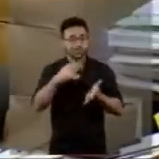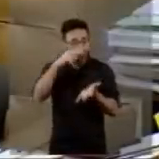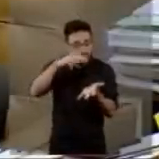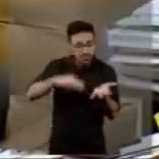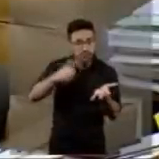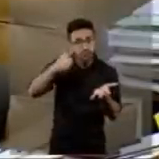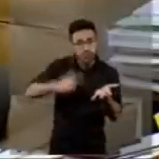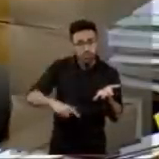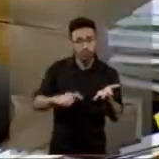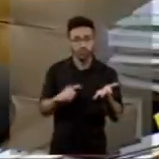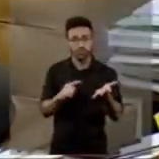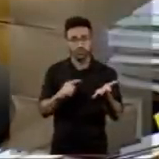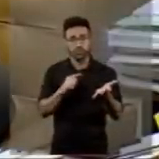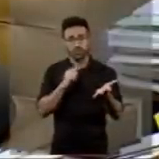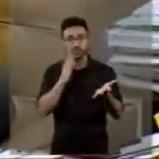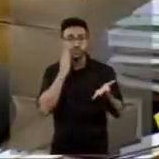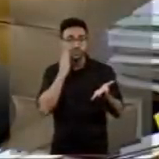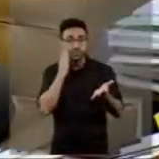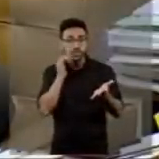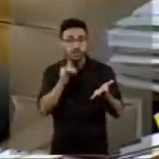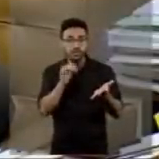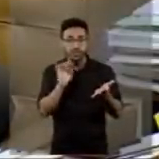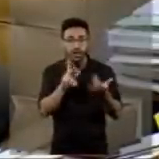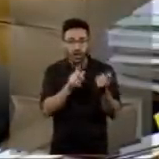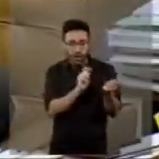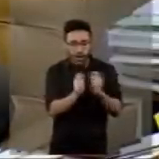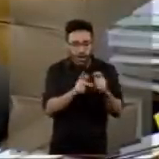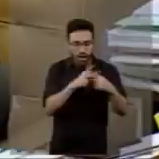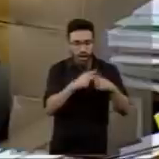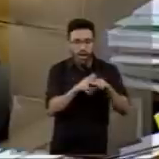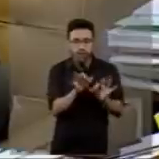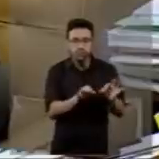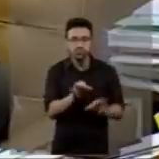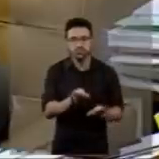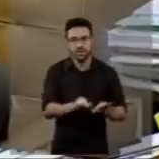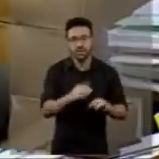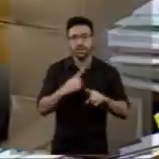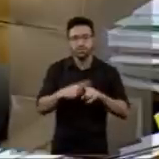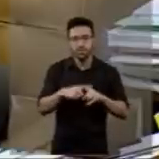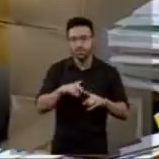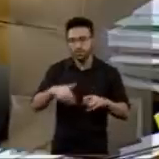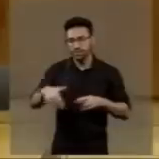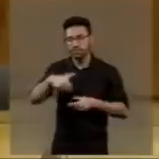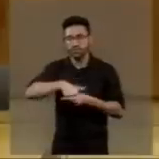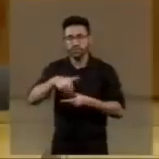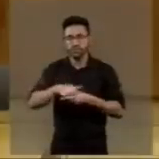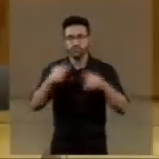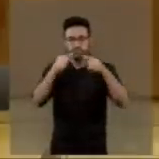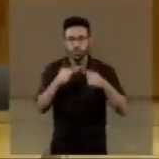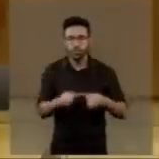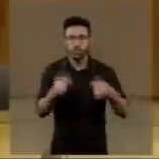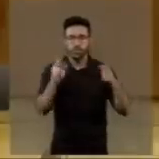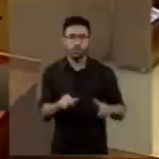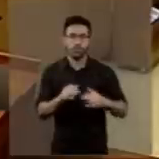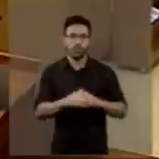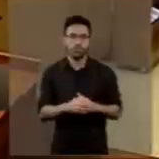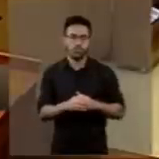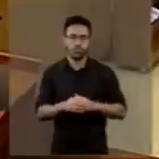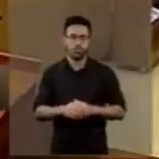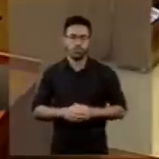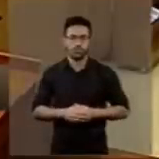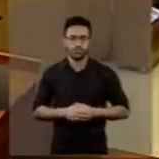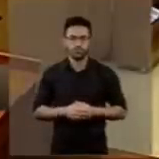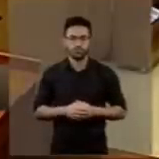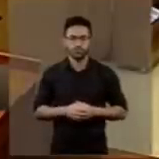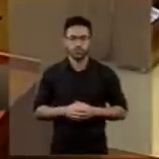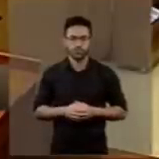a compatibilização com a claro, minha questão de ordem. Claro. Única e exclusivamente para que nós possamos julgar todos. Eu penso